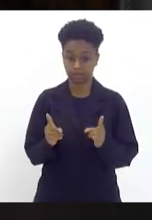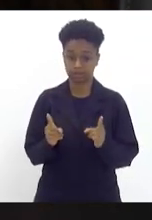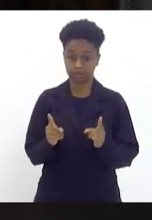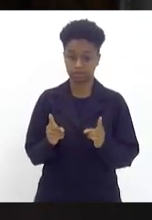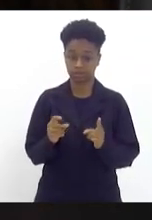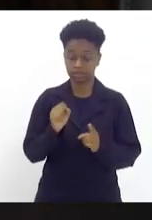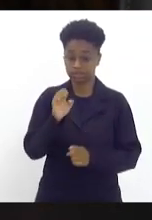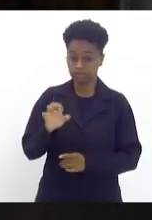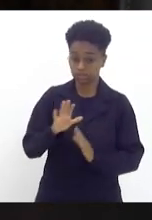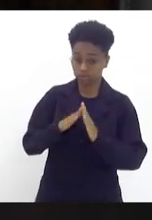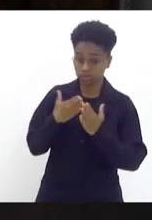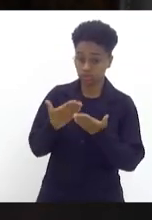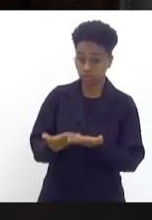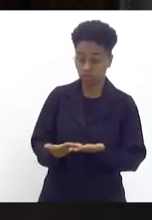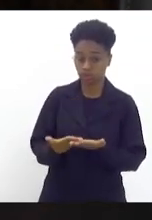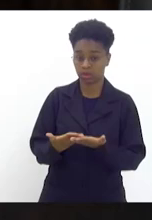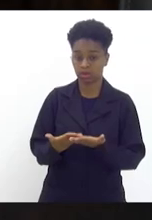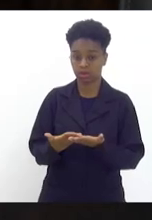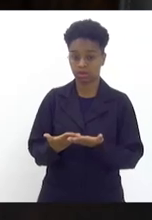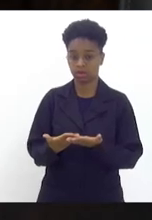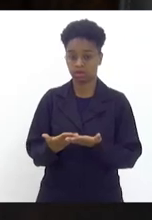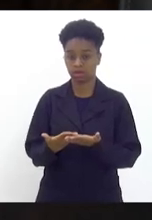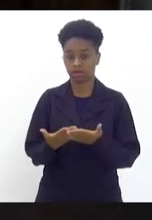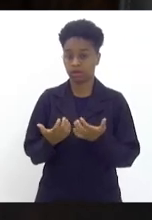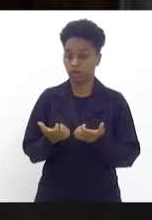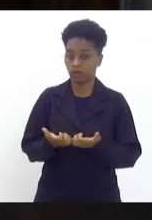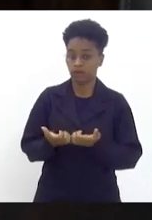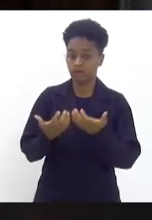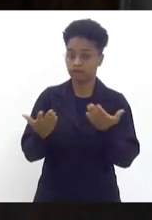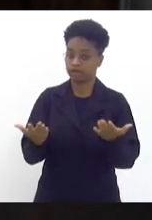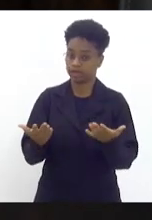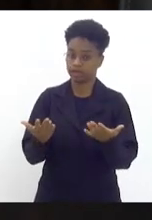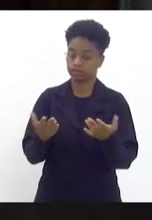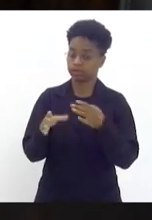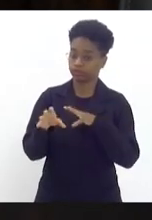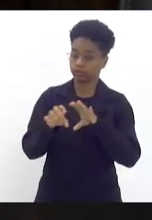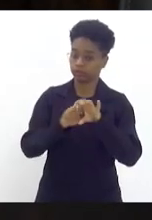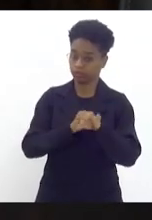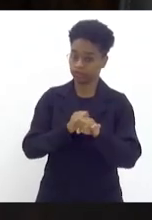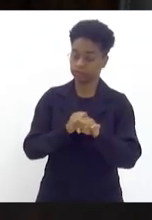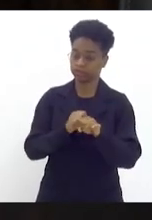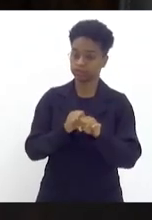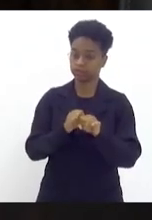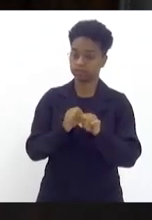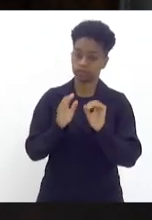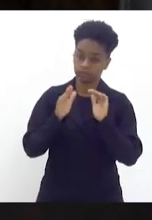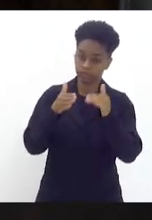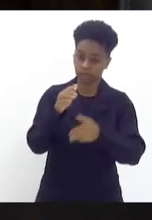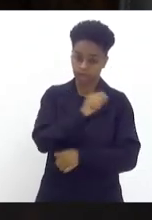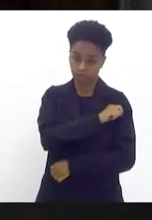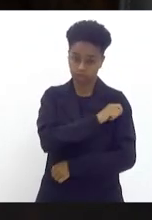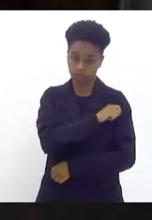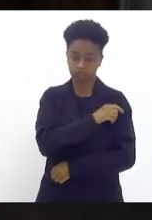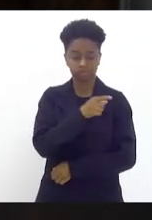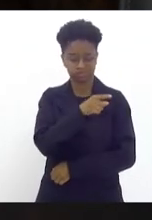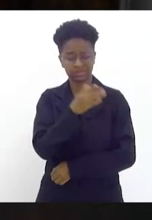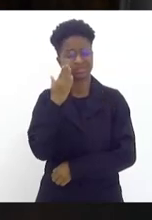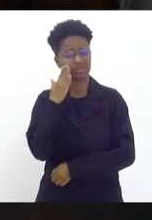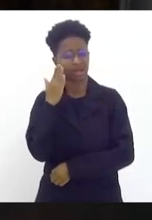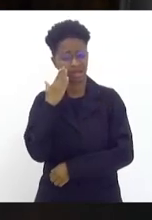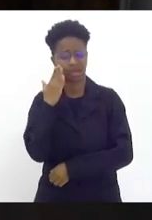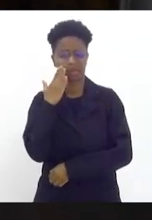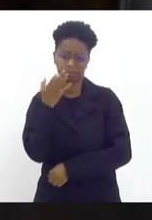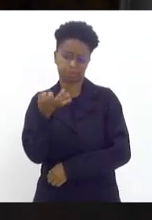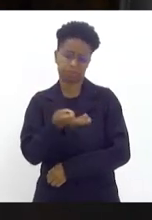essa escola oferece, né, essa formação integral para o aluno vai saber